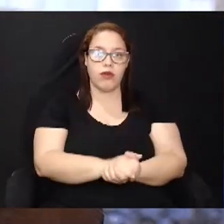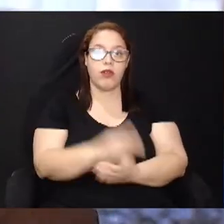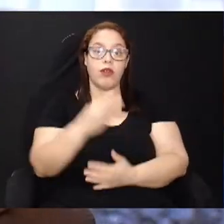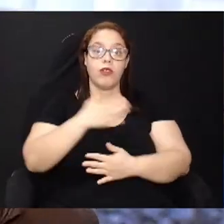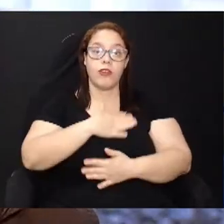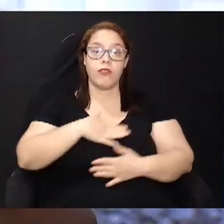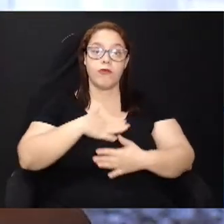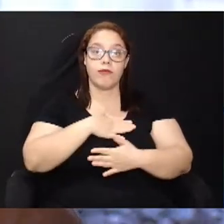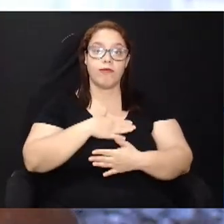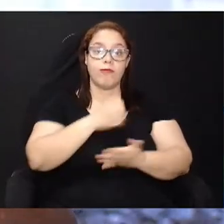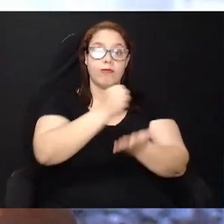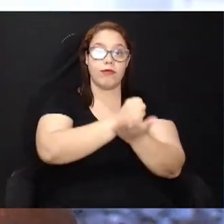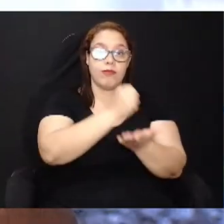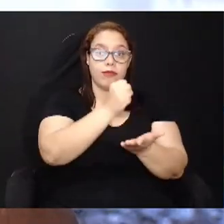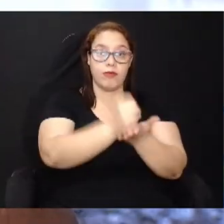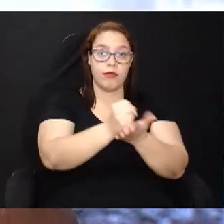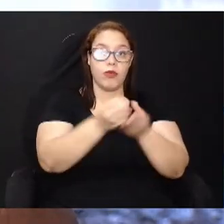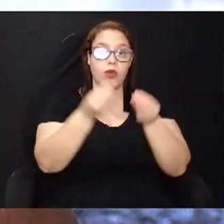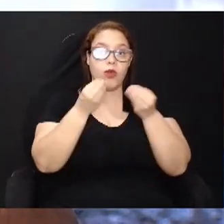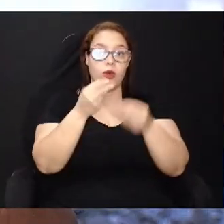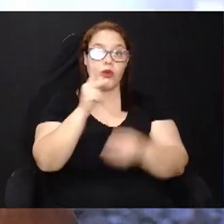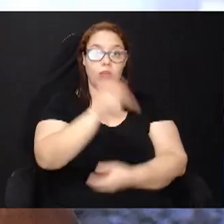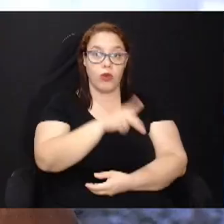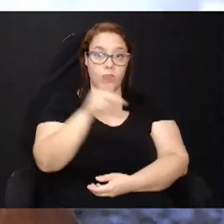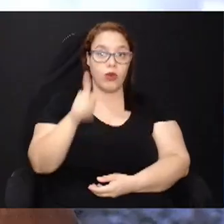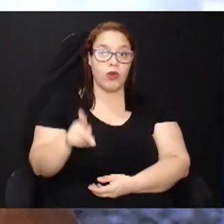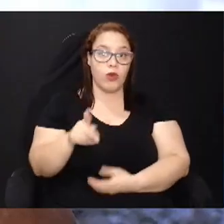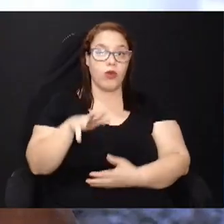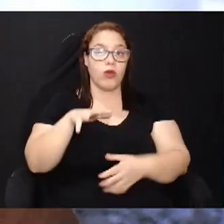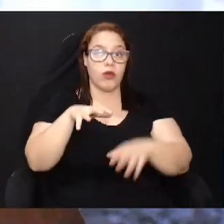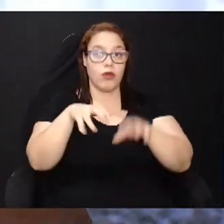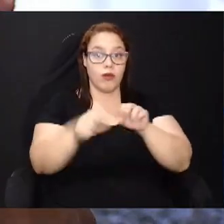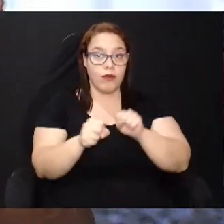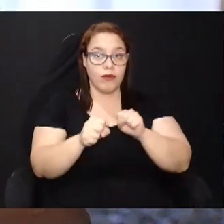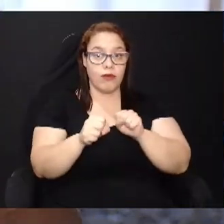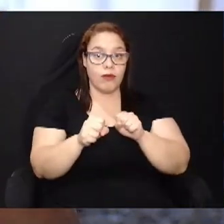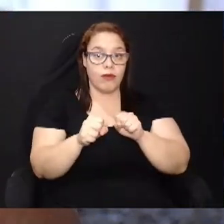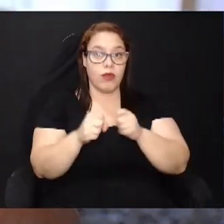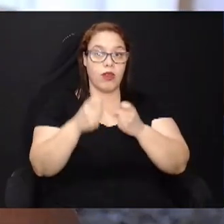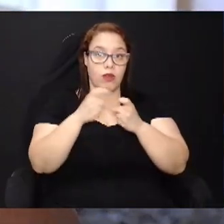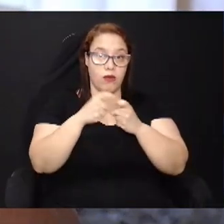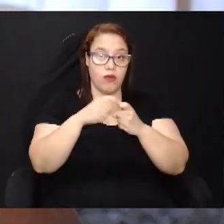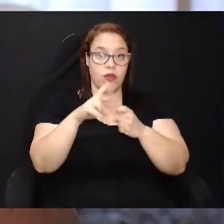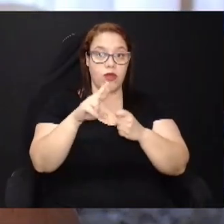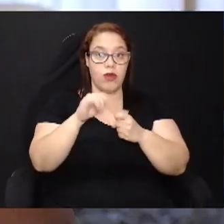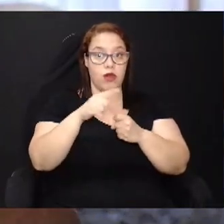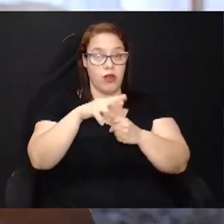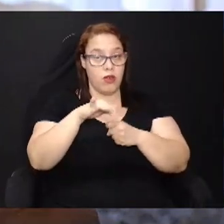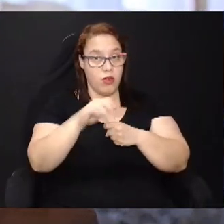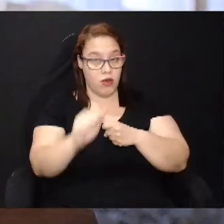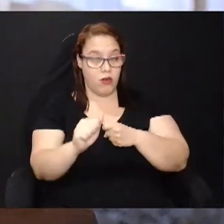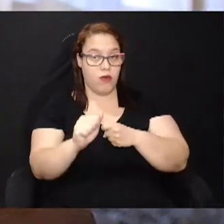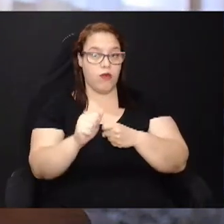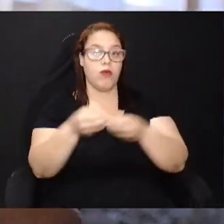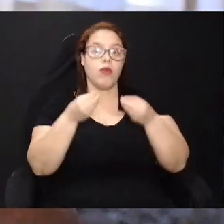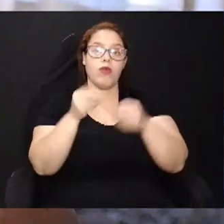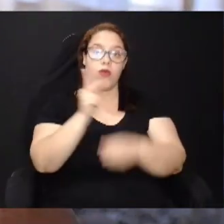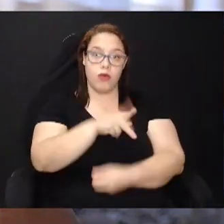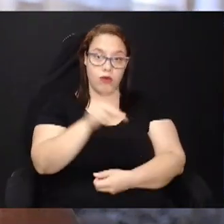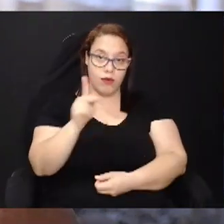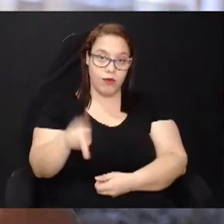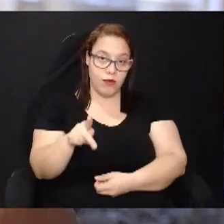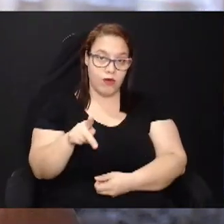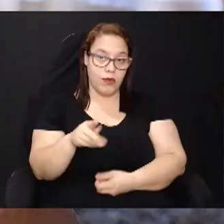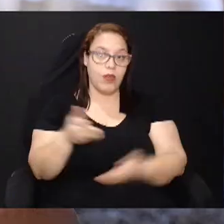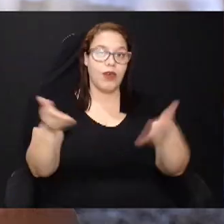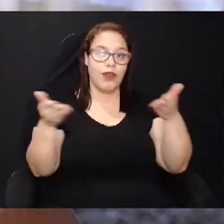contratado como professor depois de formado, fazer a residência. Me contrataram como professor também, eu estou lá até hoje,